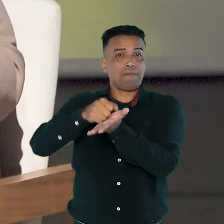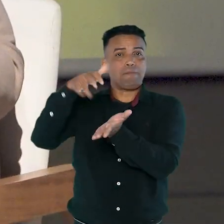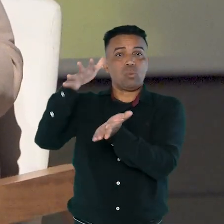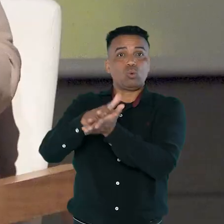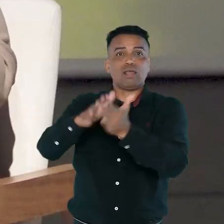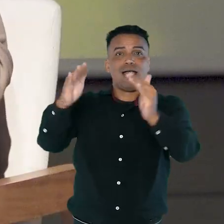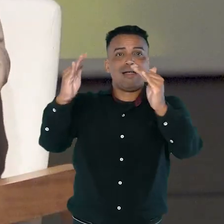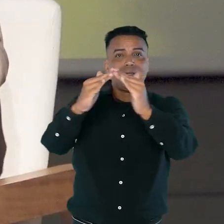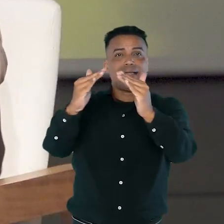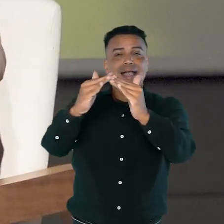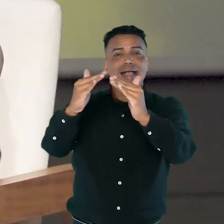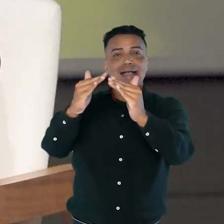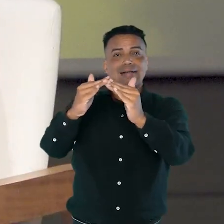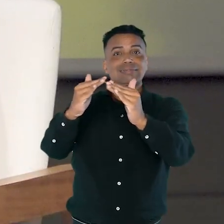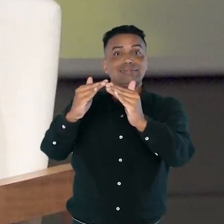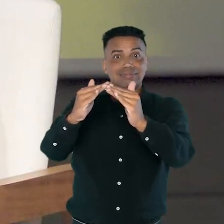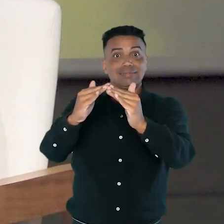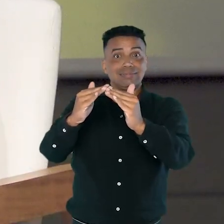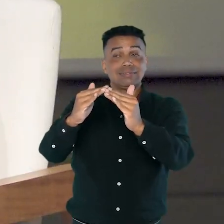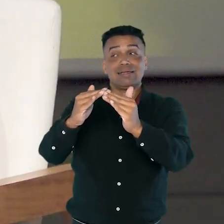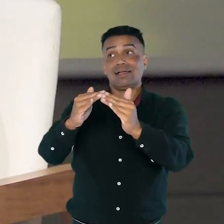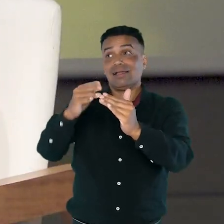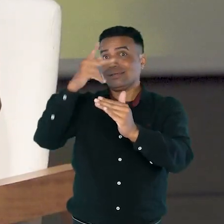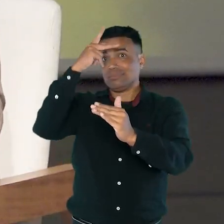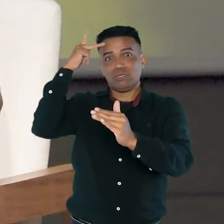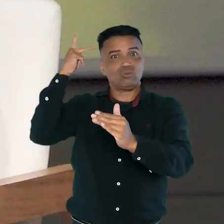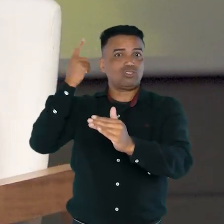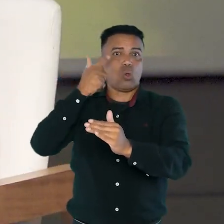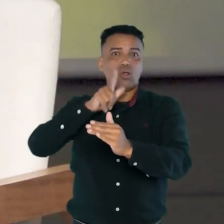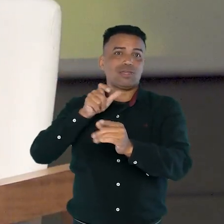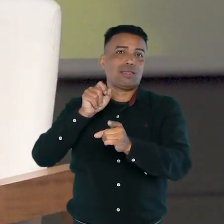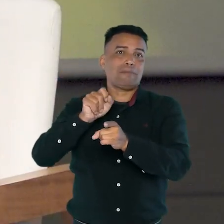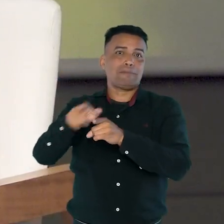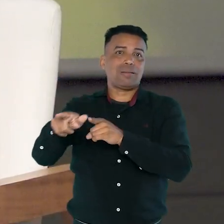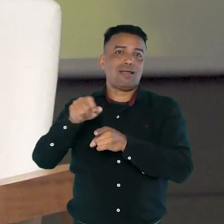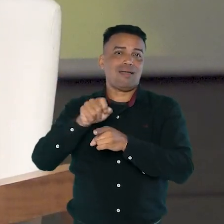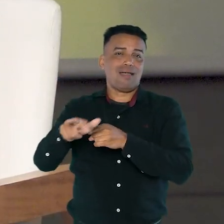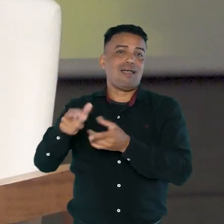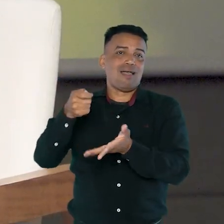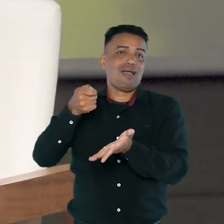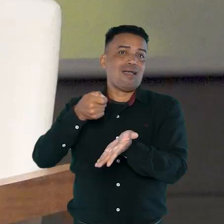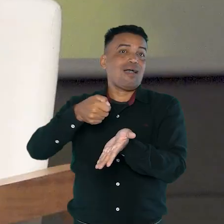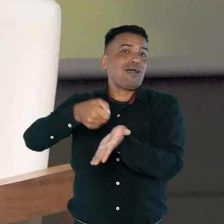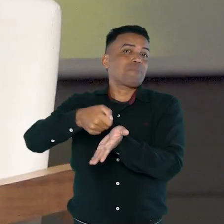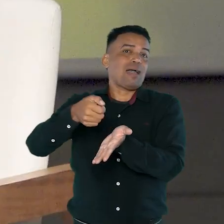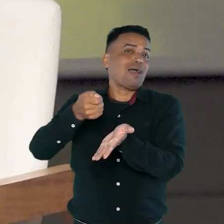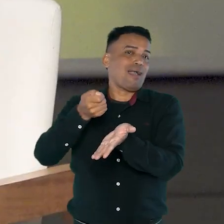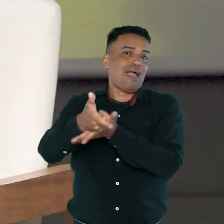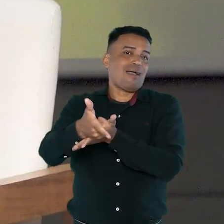casa até as pessoas não aguentarem mais pagar as multas e fecharem a porta.